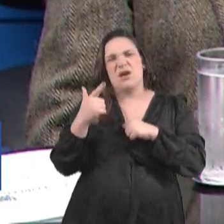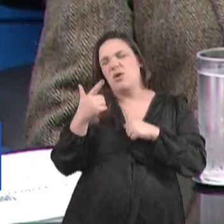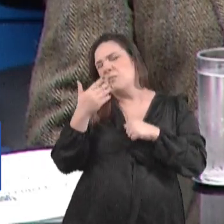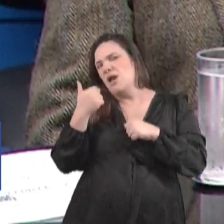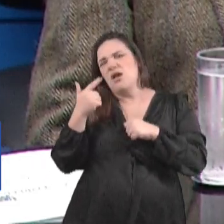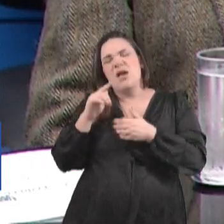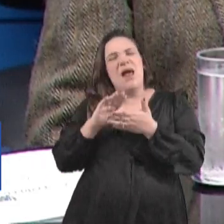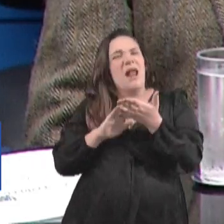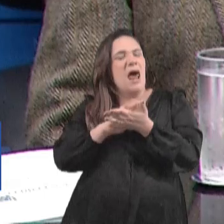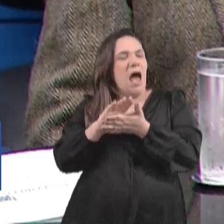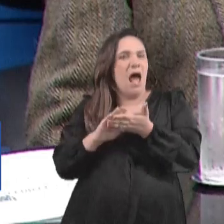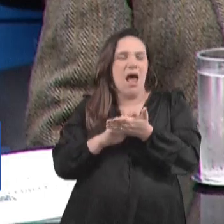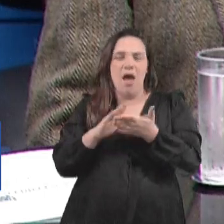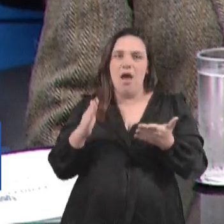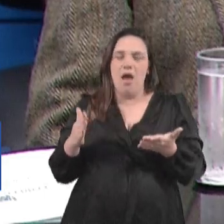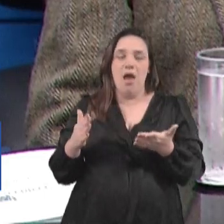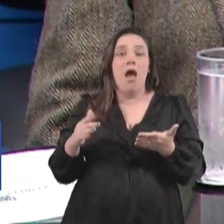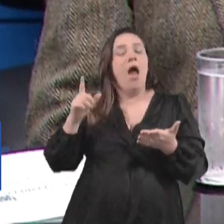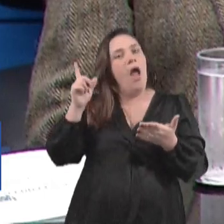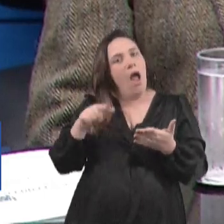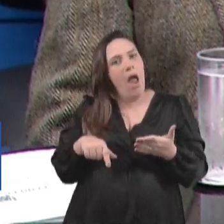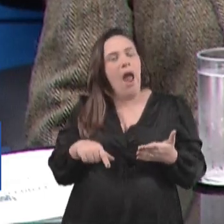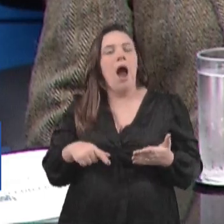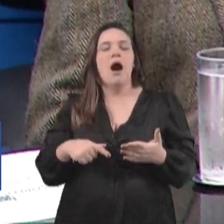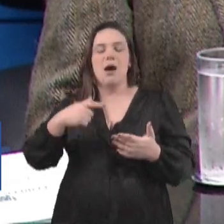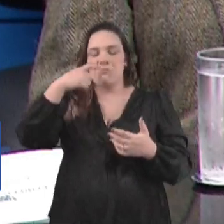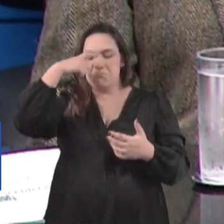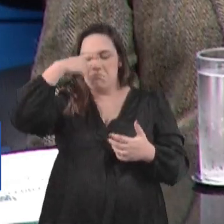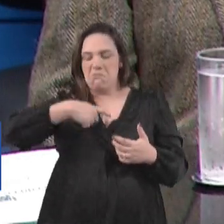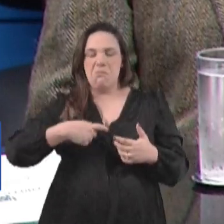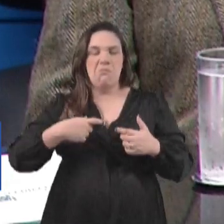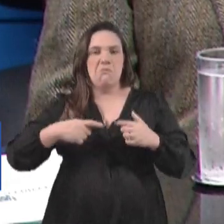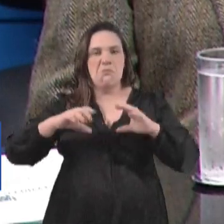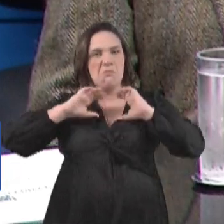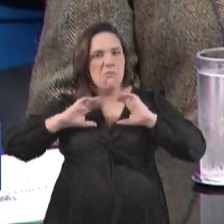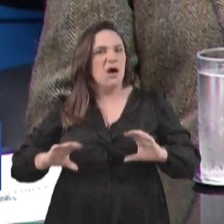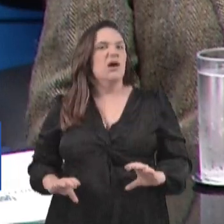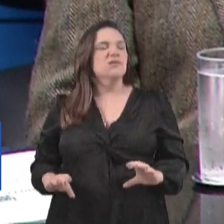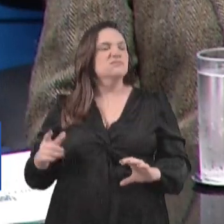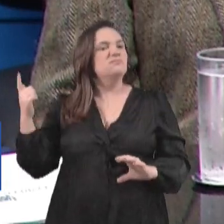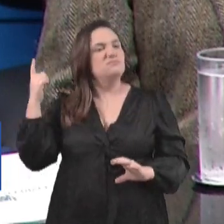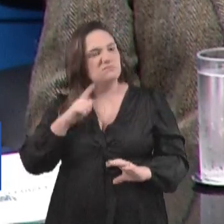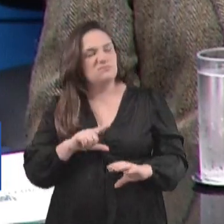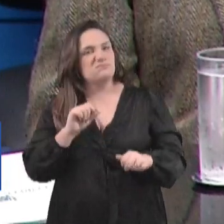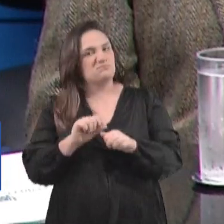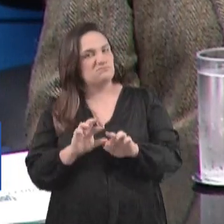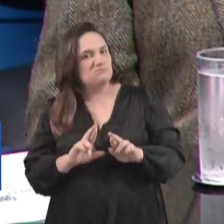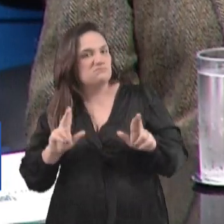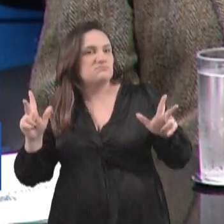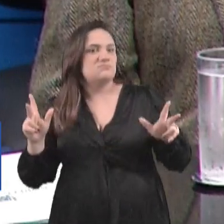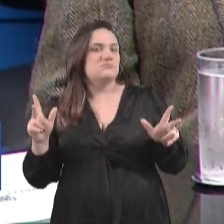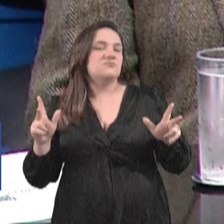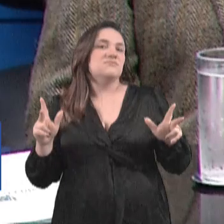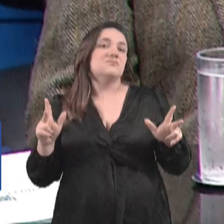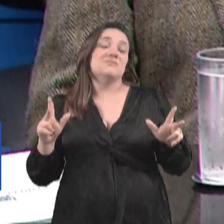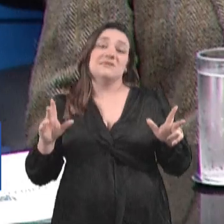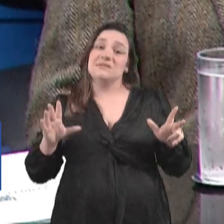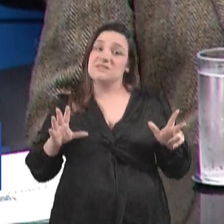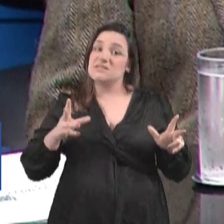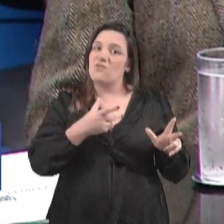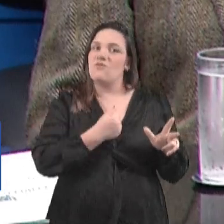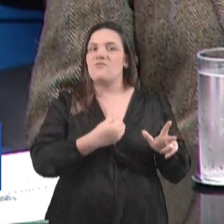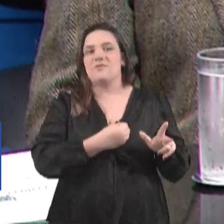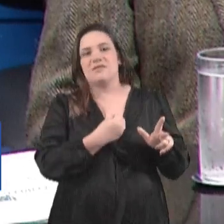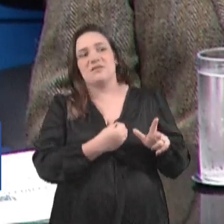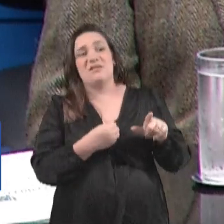o inimaginável. Sua atuação foi decisiva para que tantos pudessem salvar-se daquele martírio. Seu